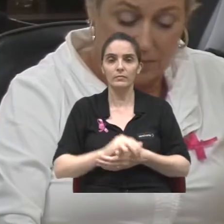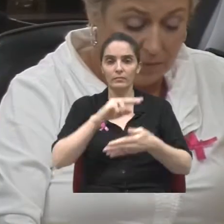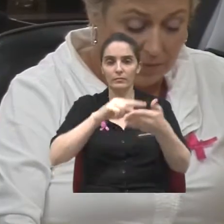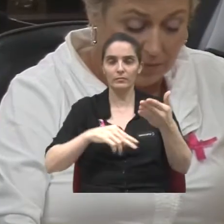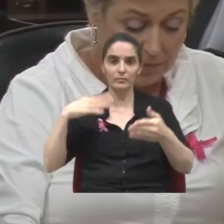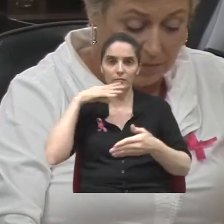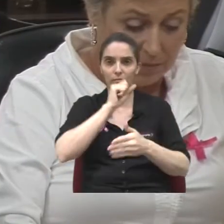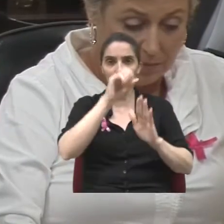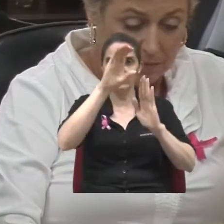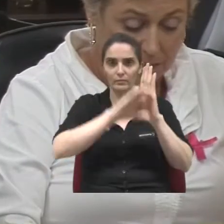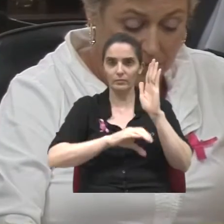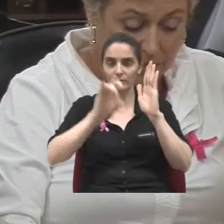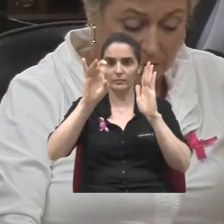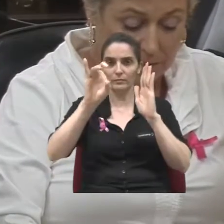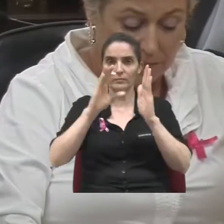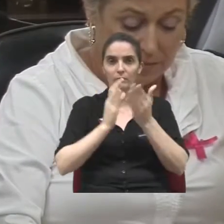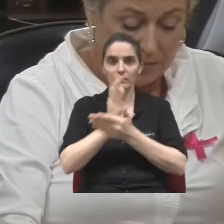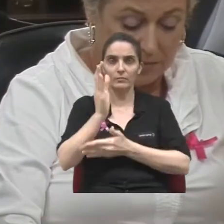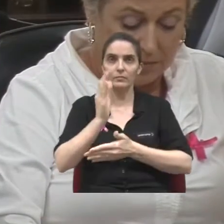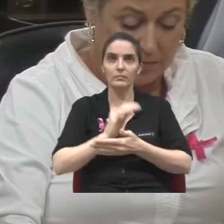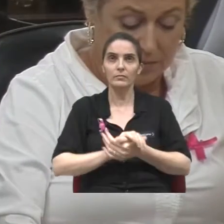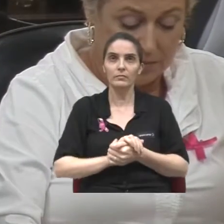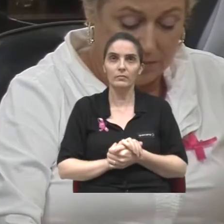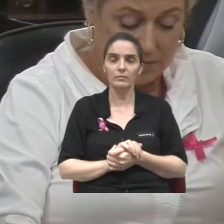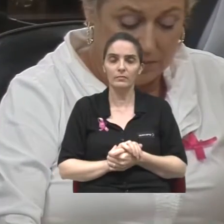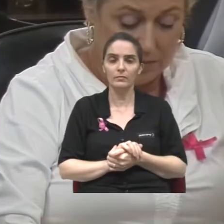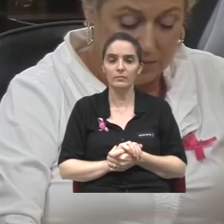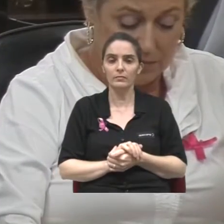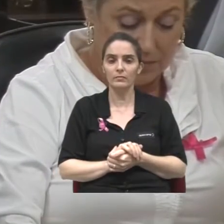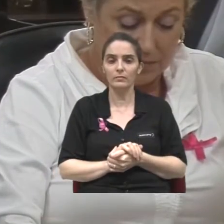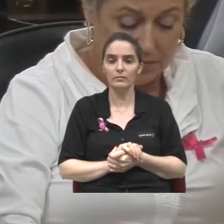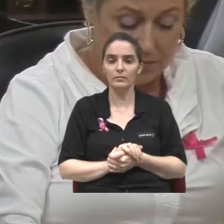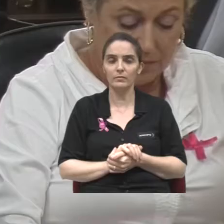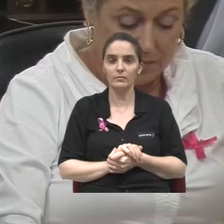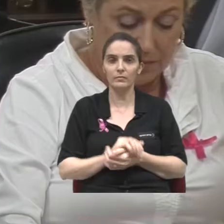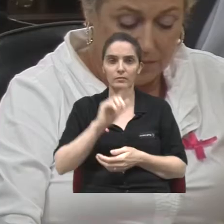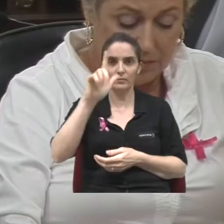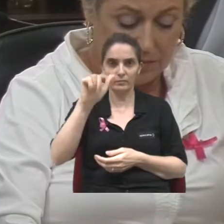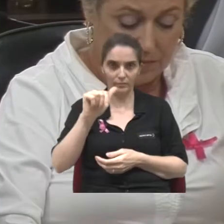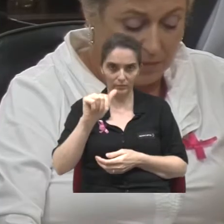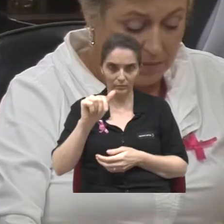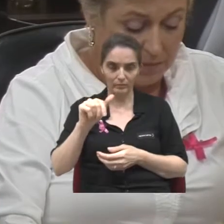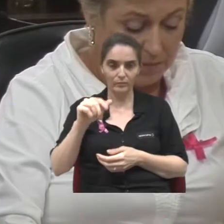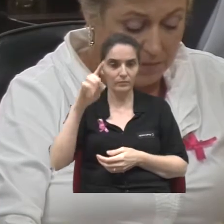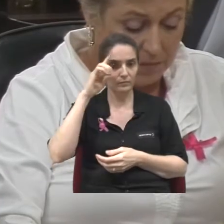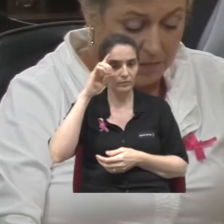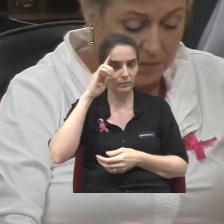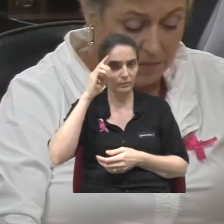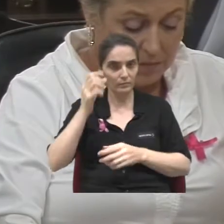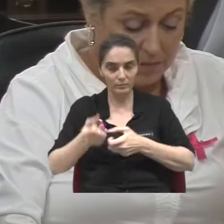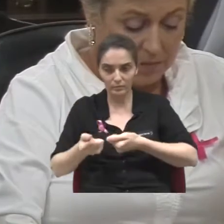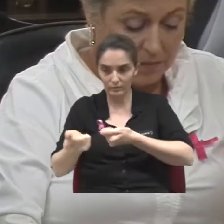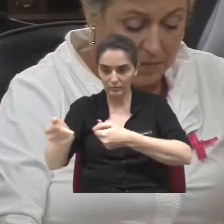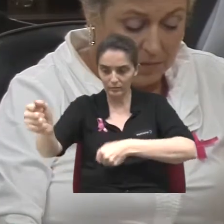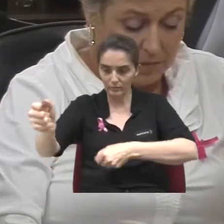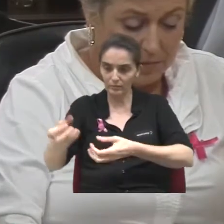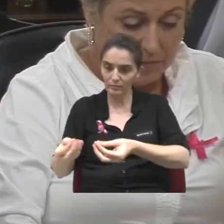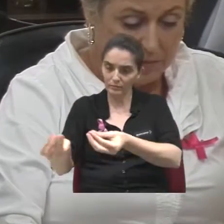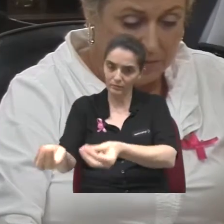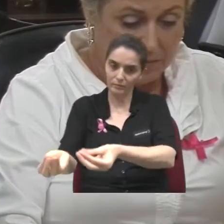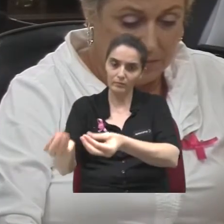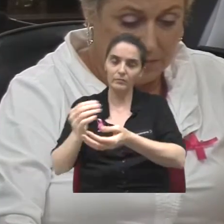dele para aprovação do projeto e na época oportuna da entrega, na oportunidade da entrega do título cidadão, a gente